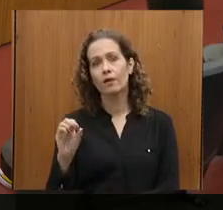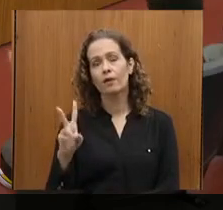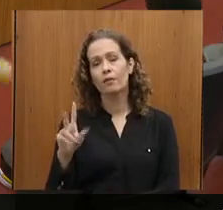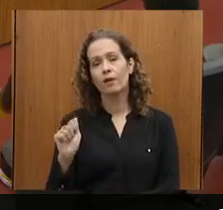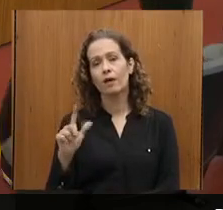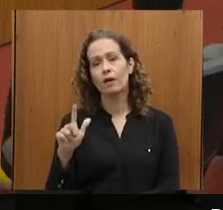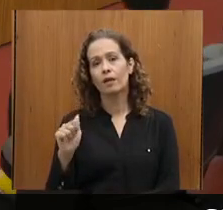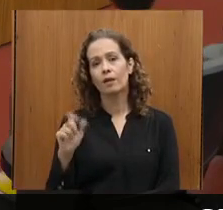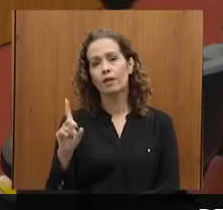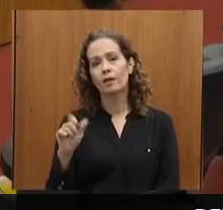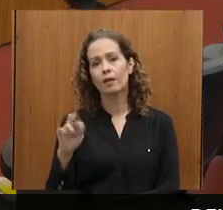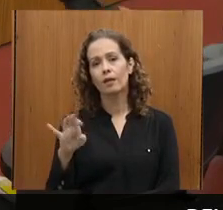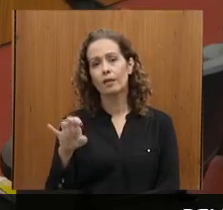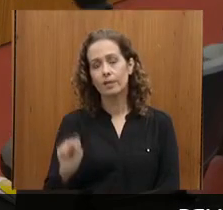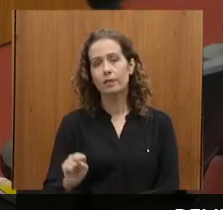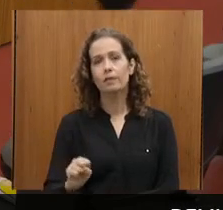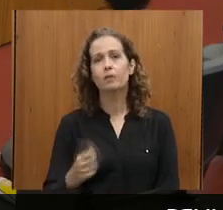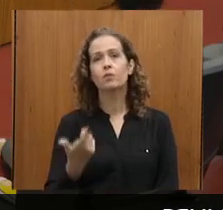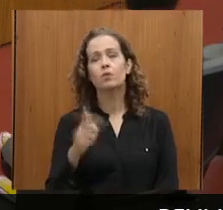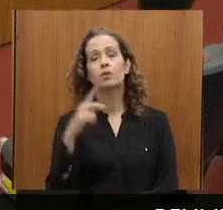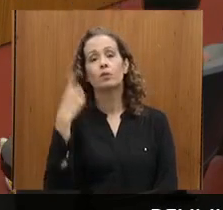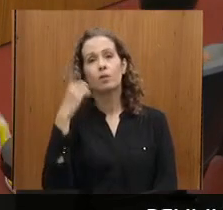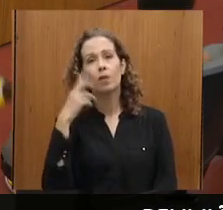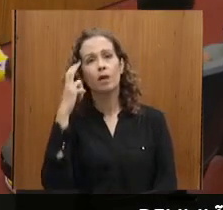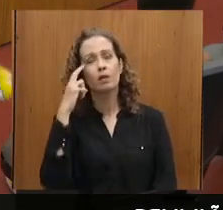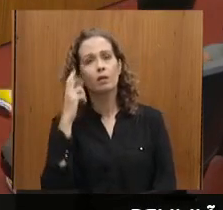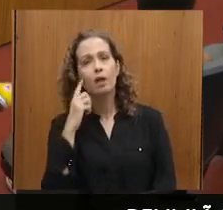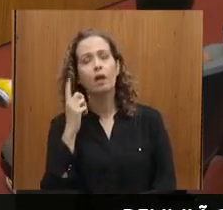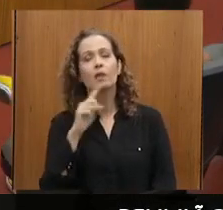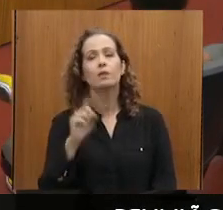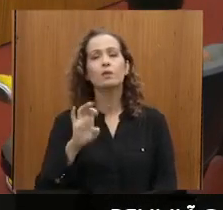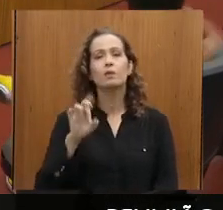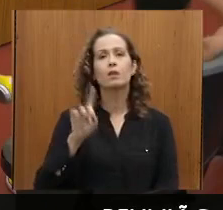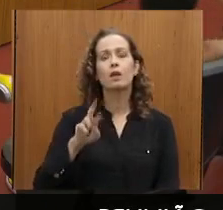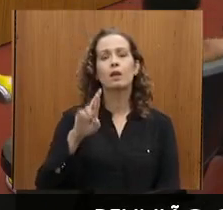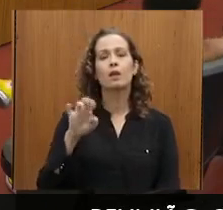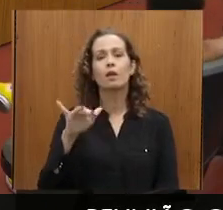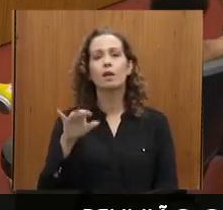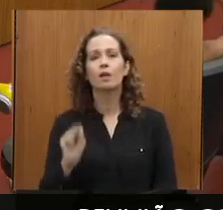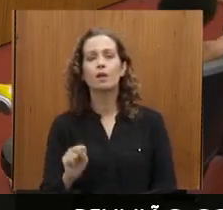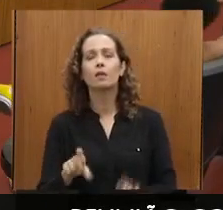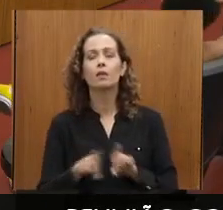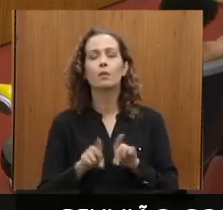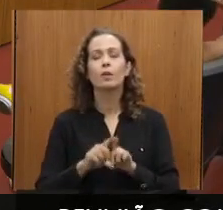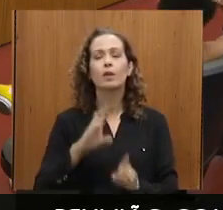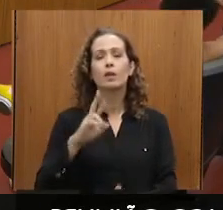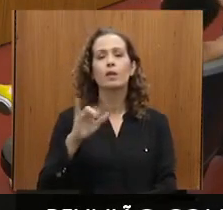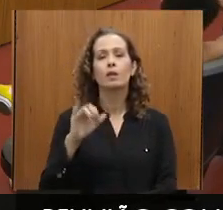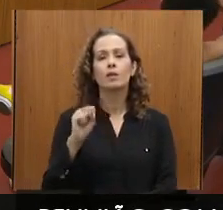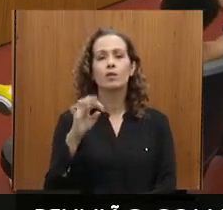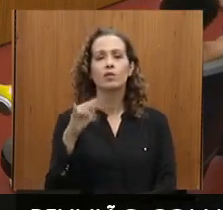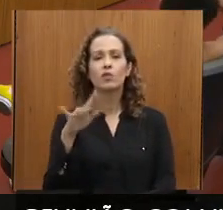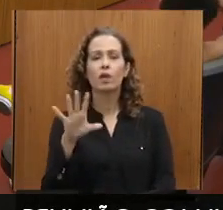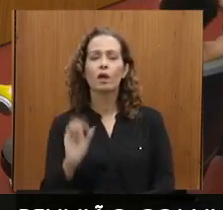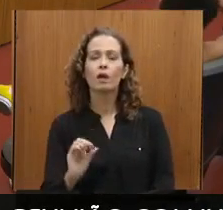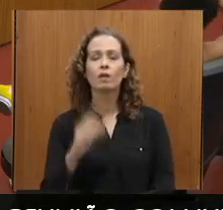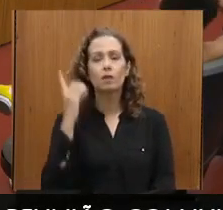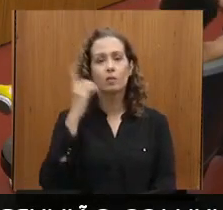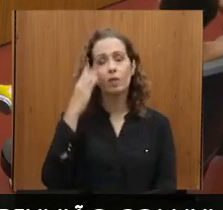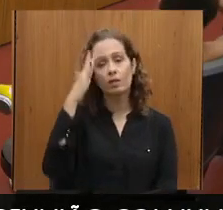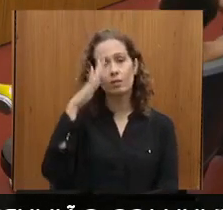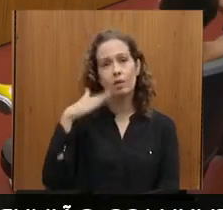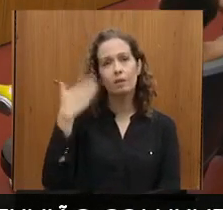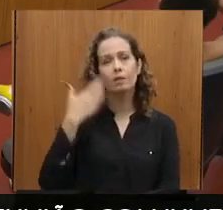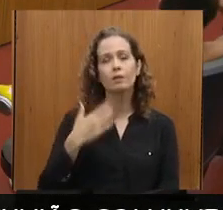deputados, Zé Guilherme, Zé Reis, Cristiano, deputada Beatriz Serqueira, a quem eu já